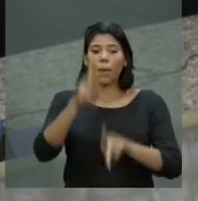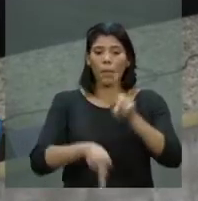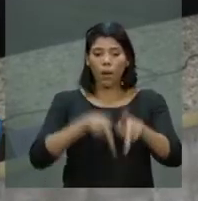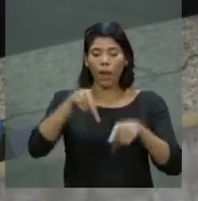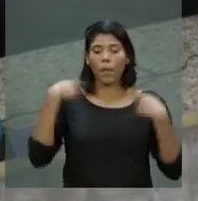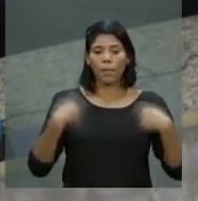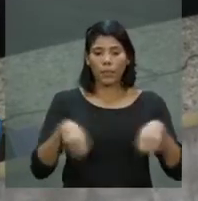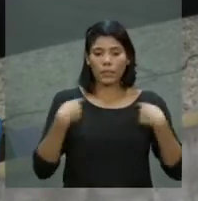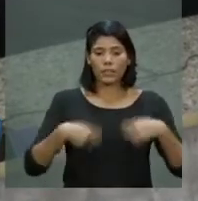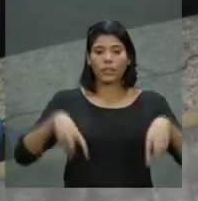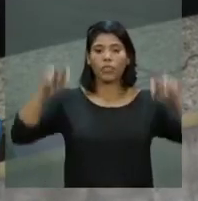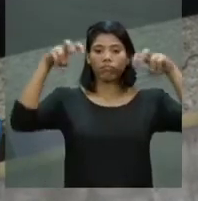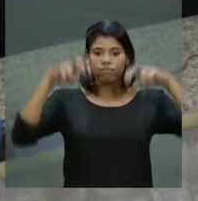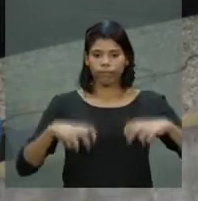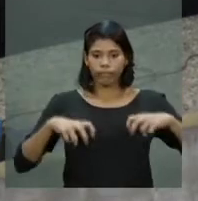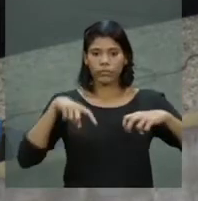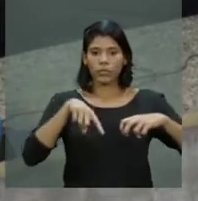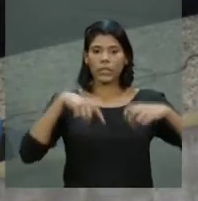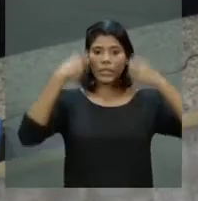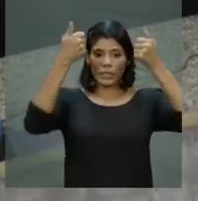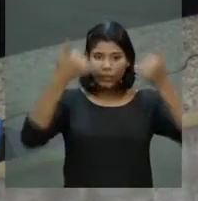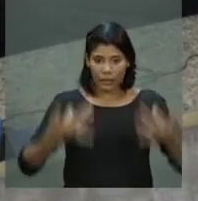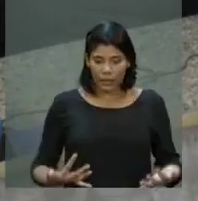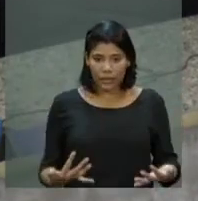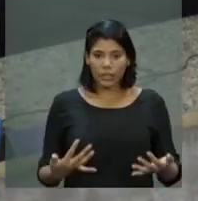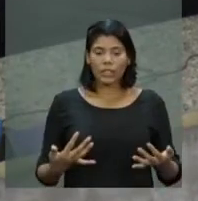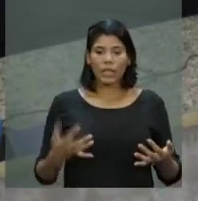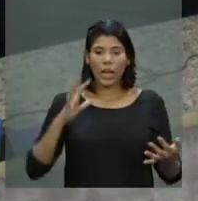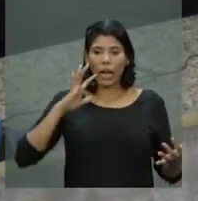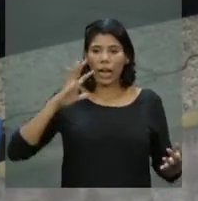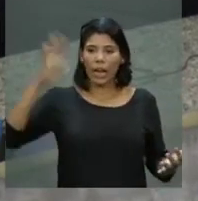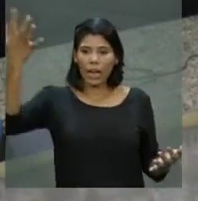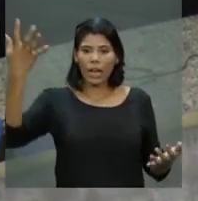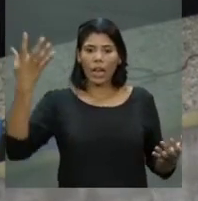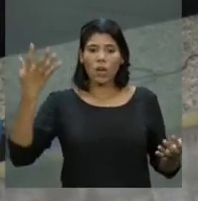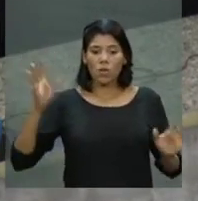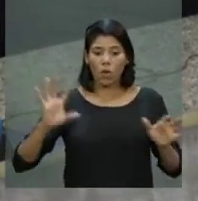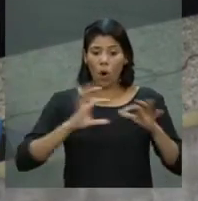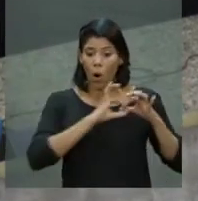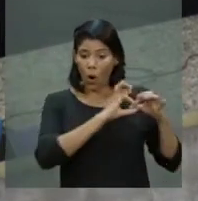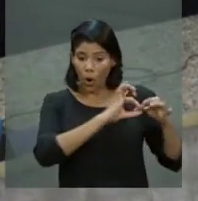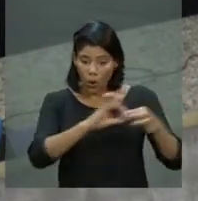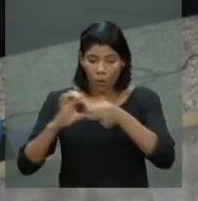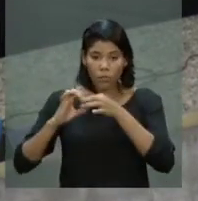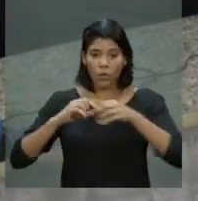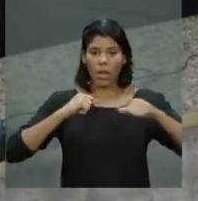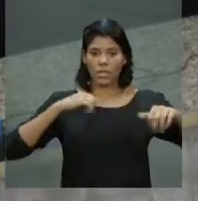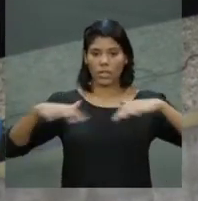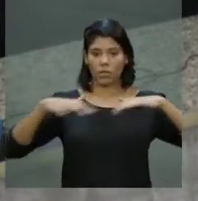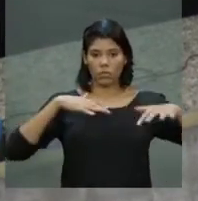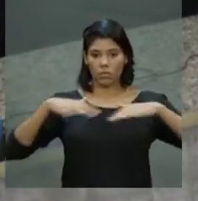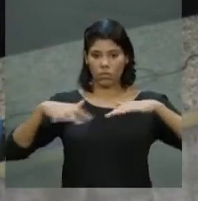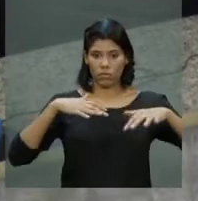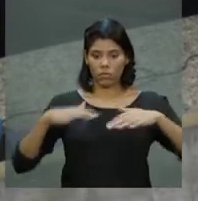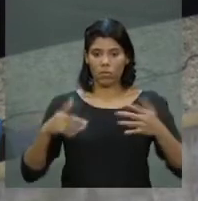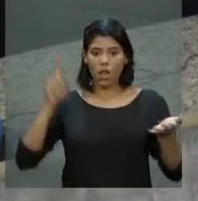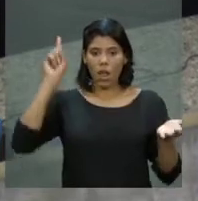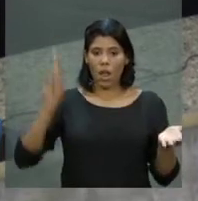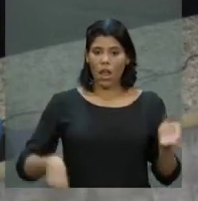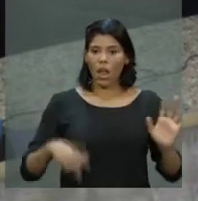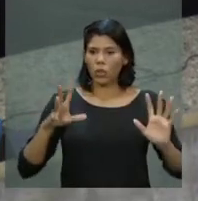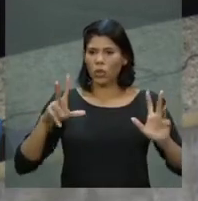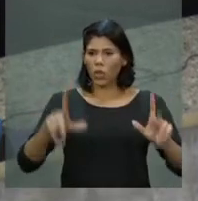mesa e definir uma diretriz comum de ação. Esse campo democrático popular são todos